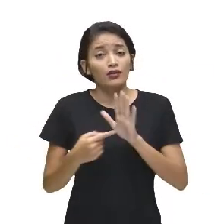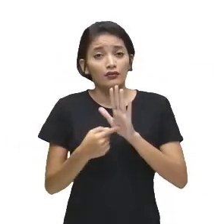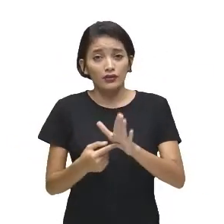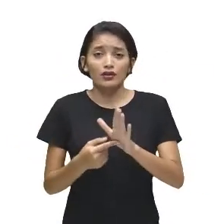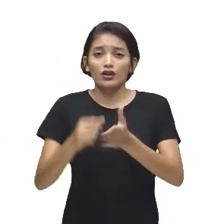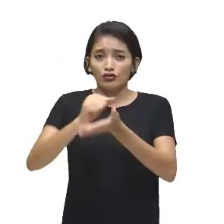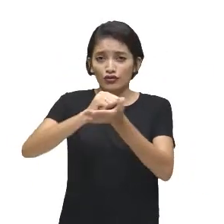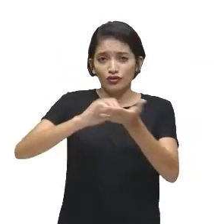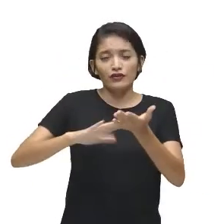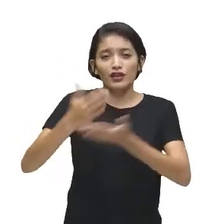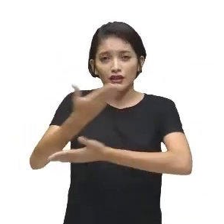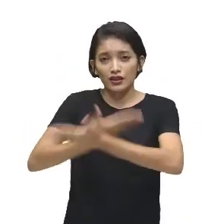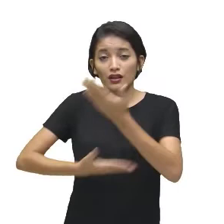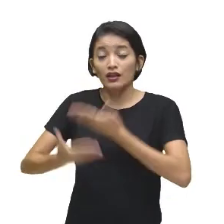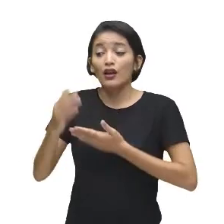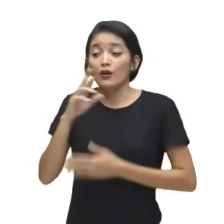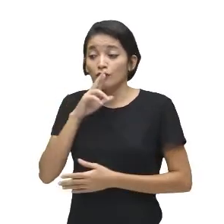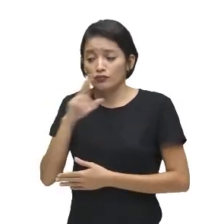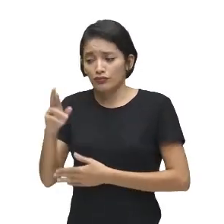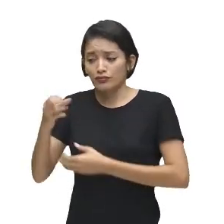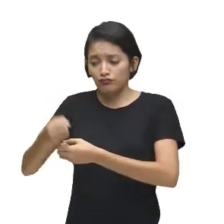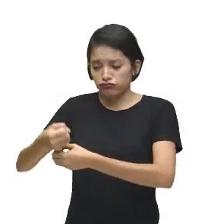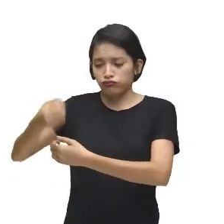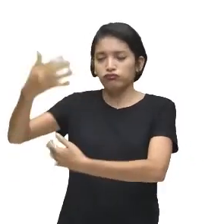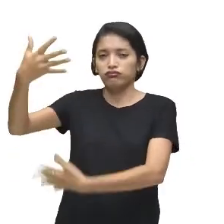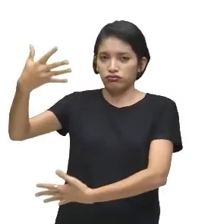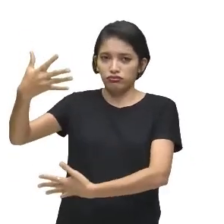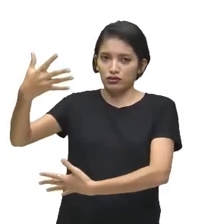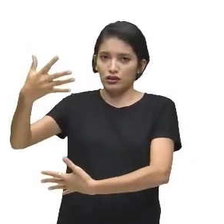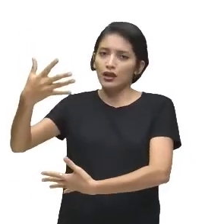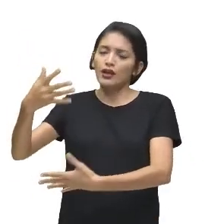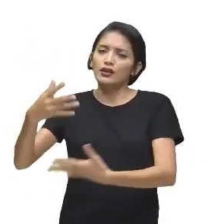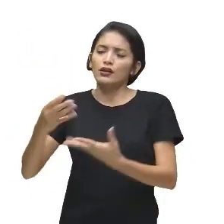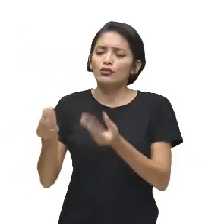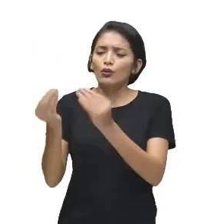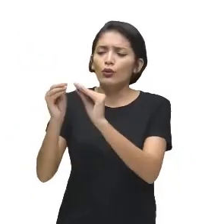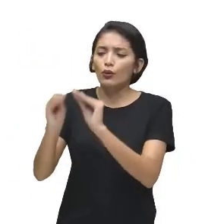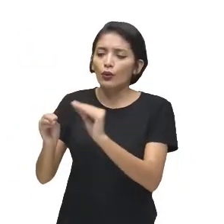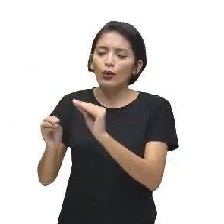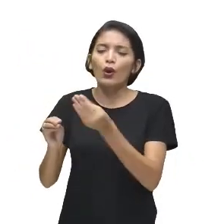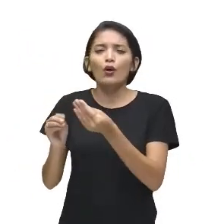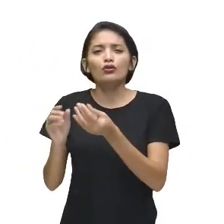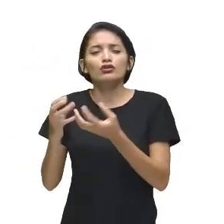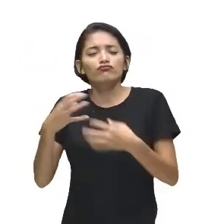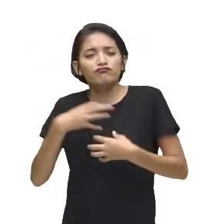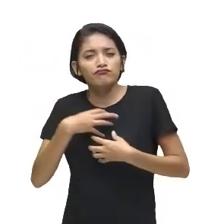DLI. Responda, coloque suas observações